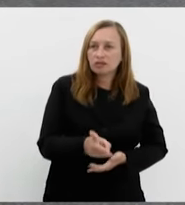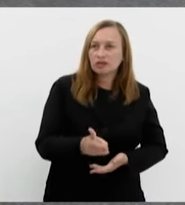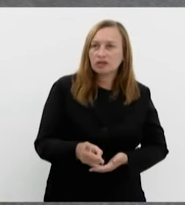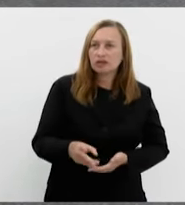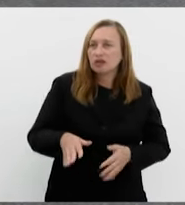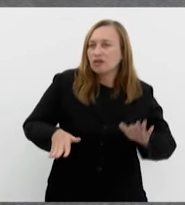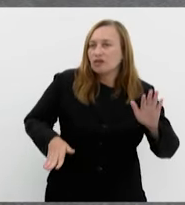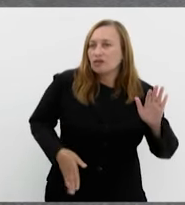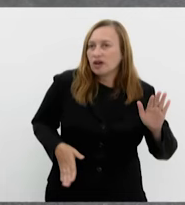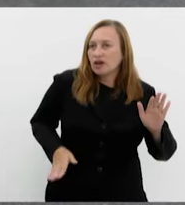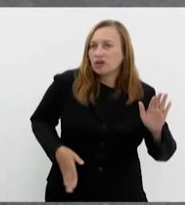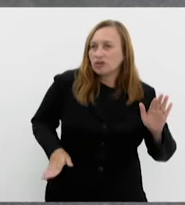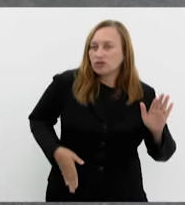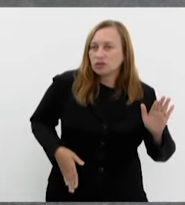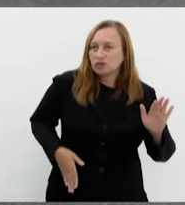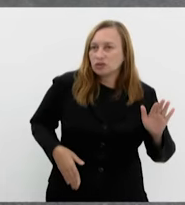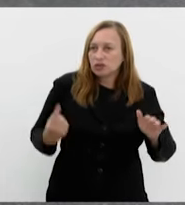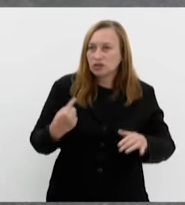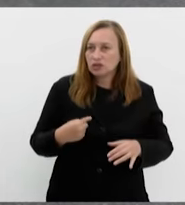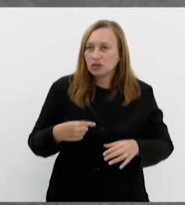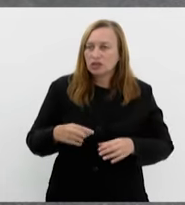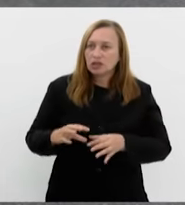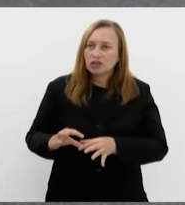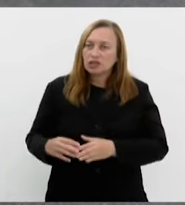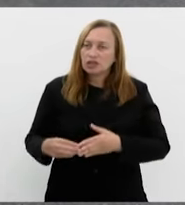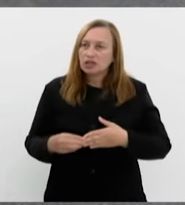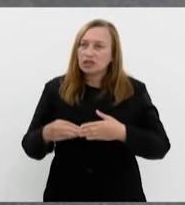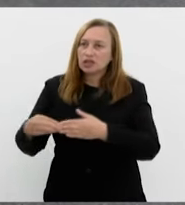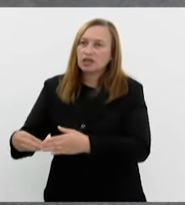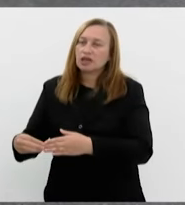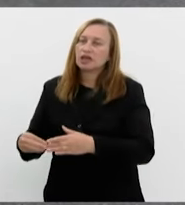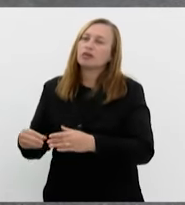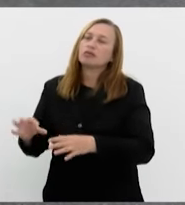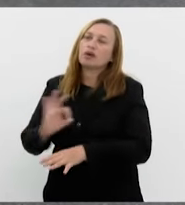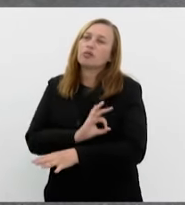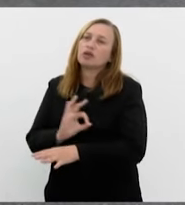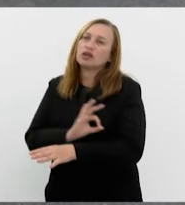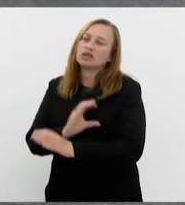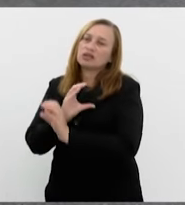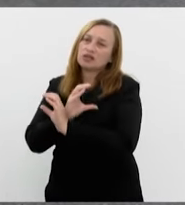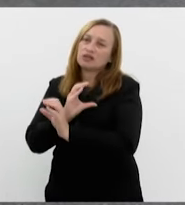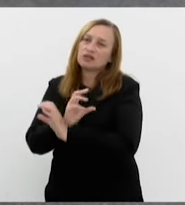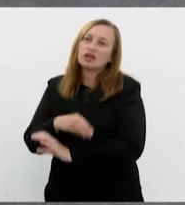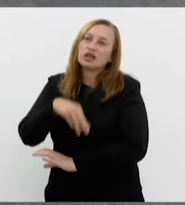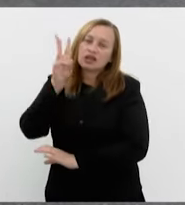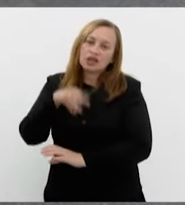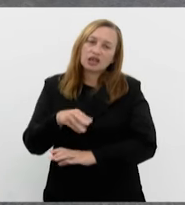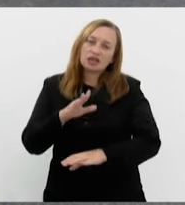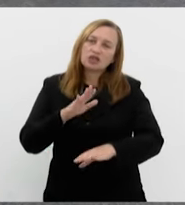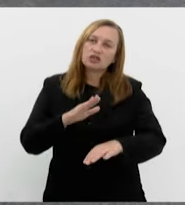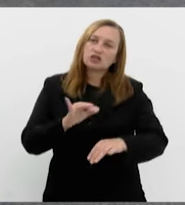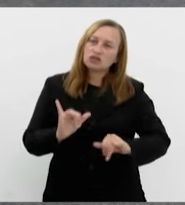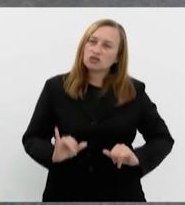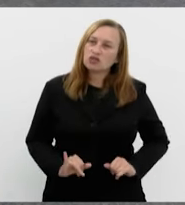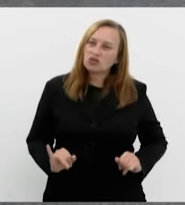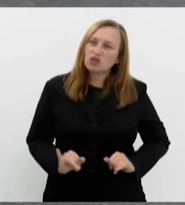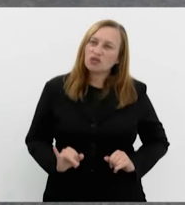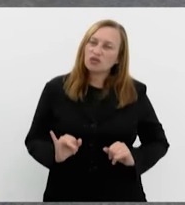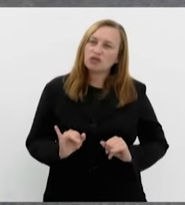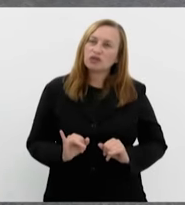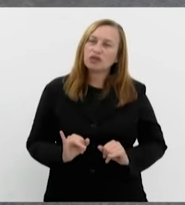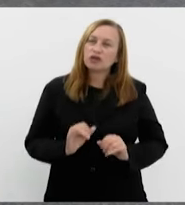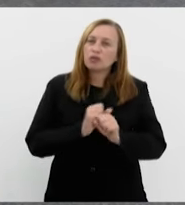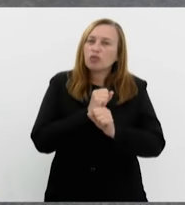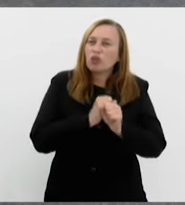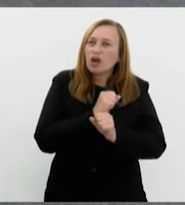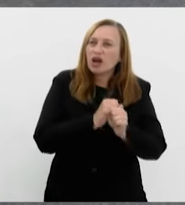vagabundo, leva para a Polícia Civil, e depois quem convive por um longo tempo são esses homens, essas mulheres, com esses caras que